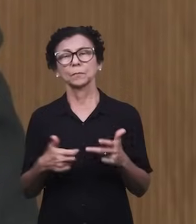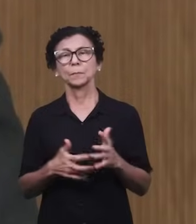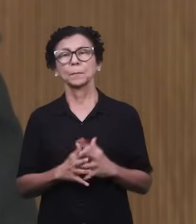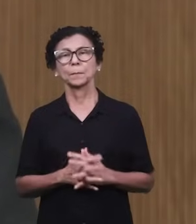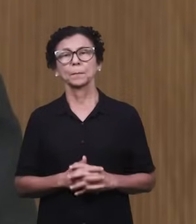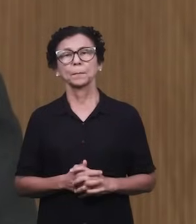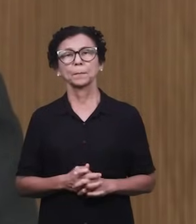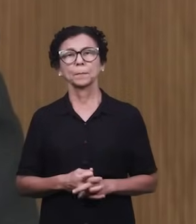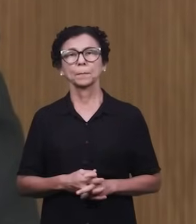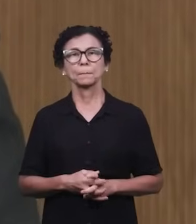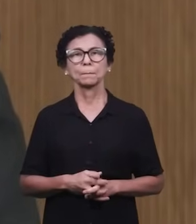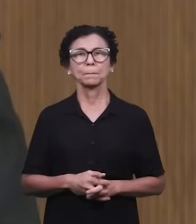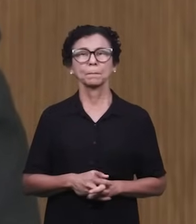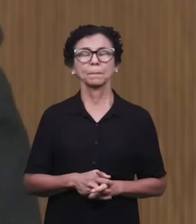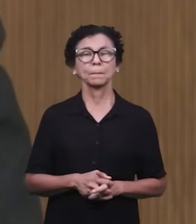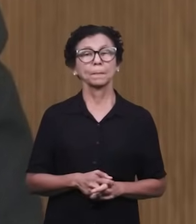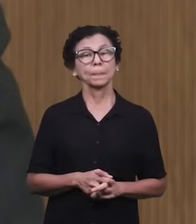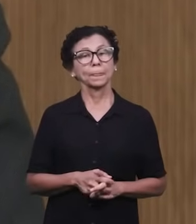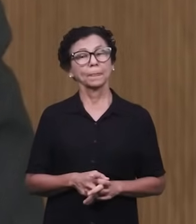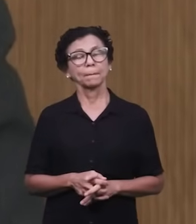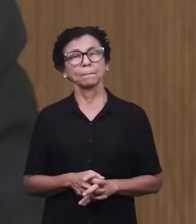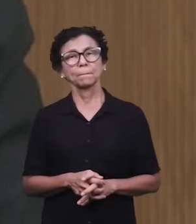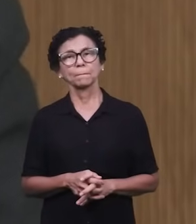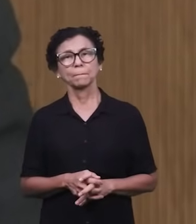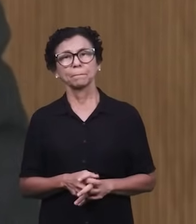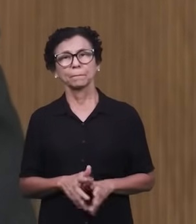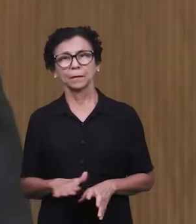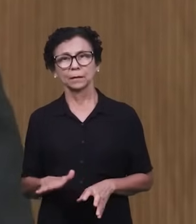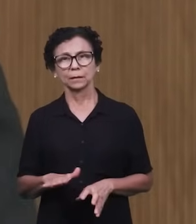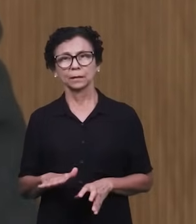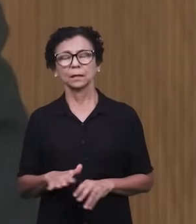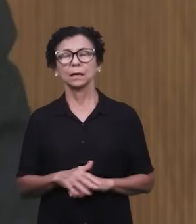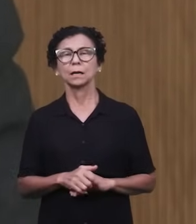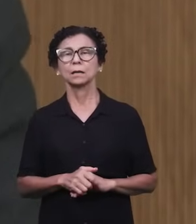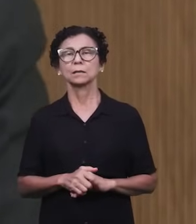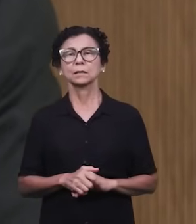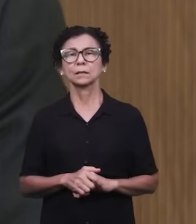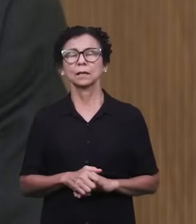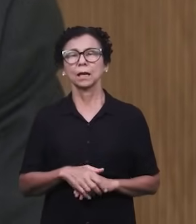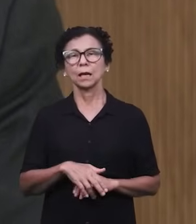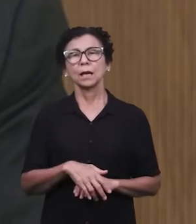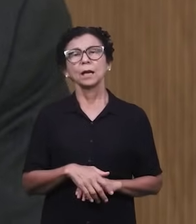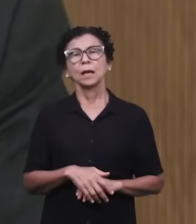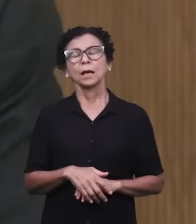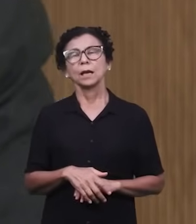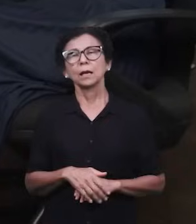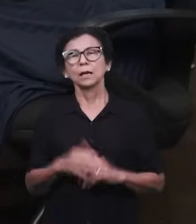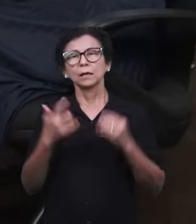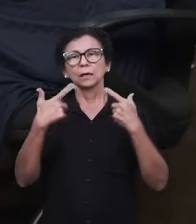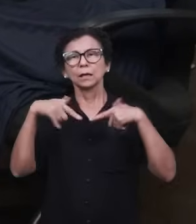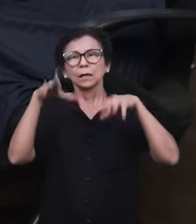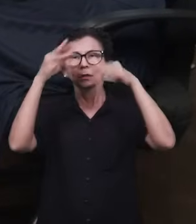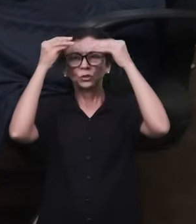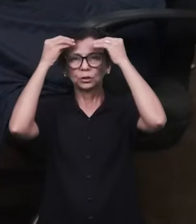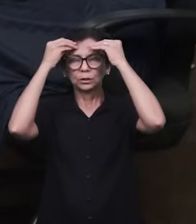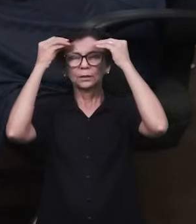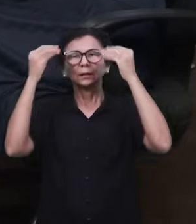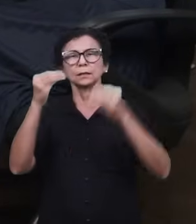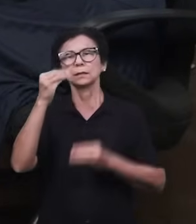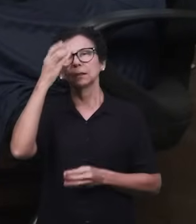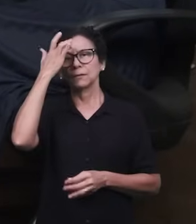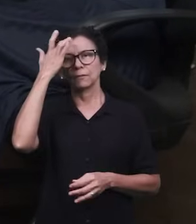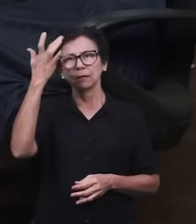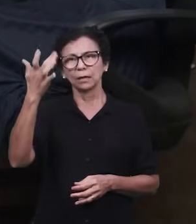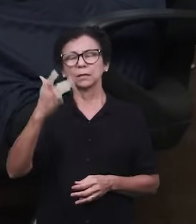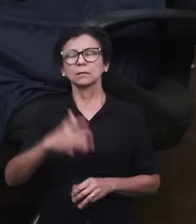que, vamos dizer bem assim, a mola mestre desse negócio aí para frente, a coach de dentro de casa é a esposa, né? É ela